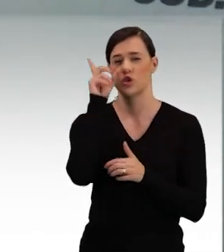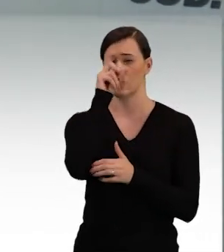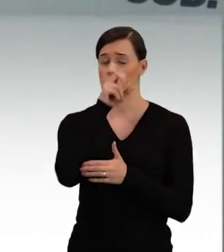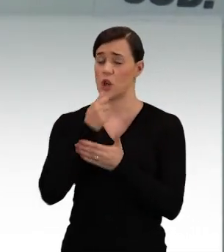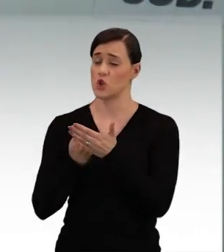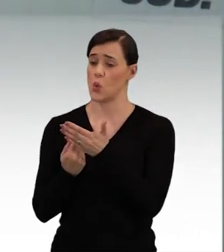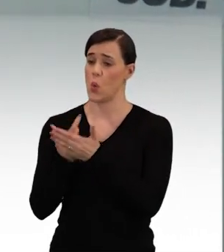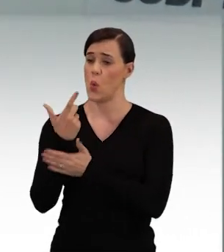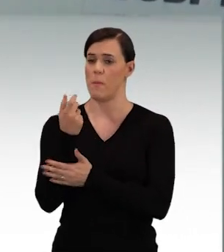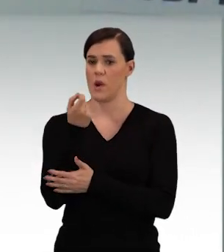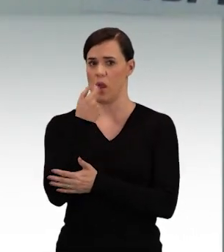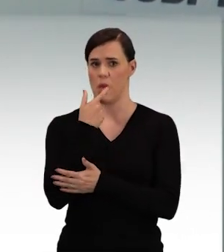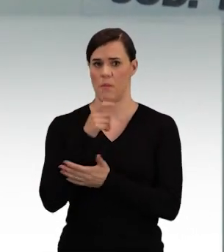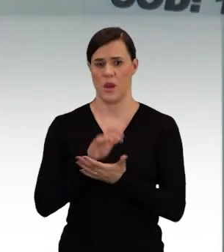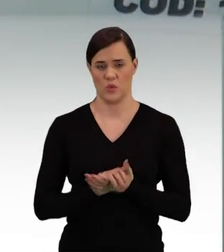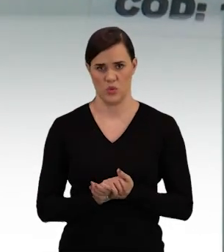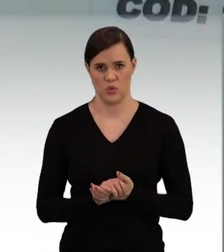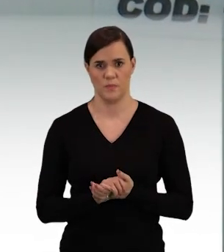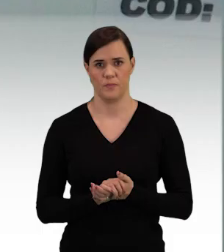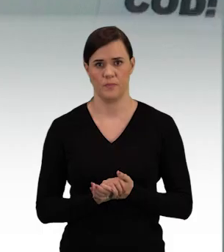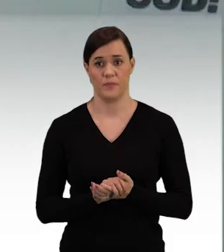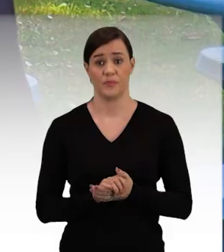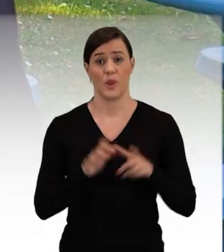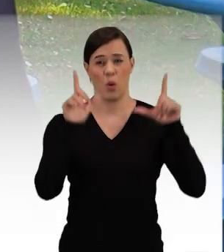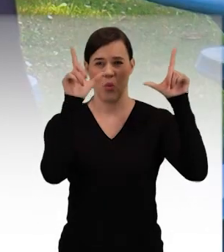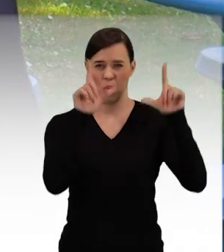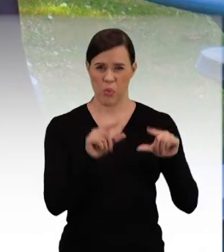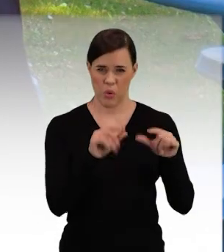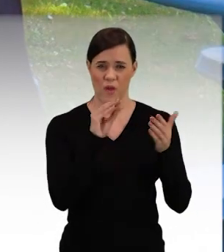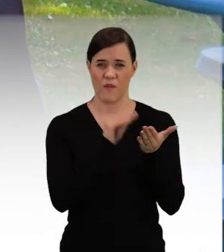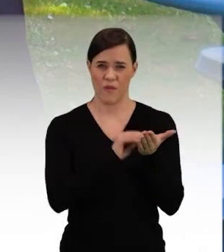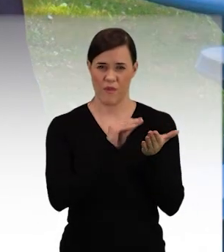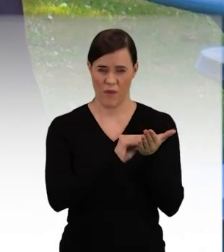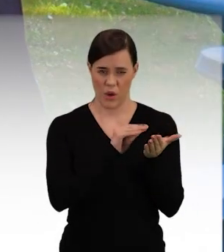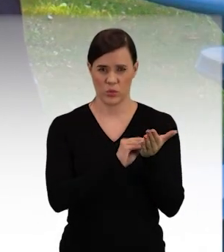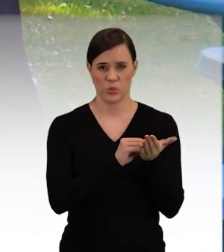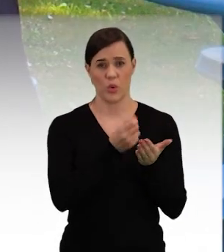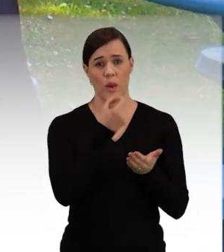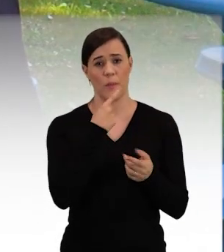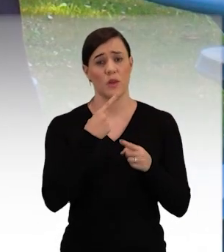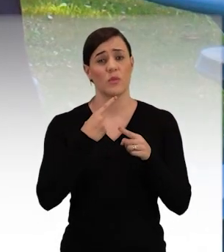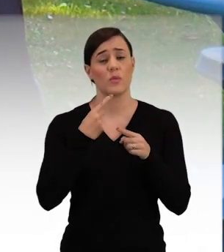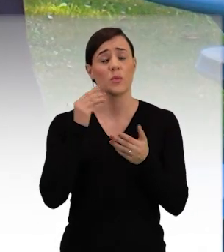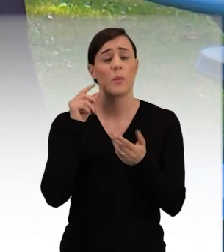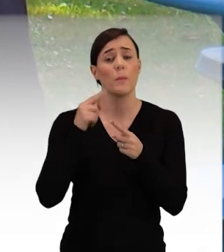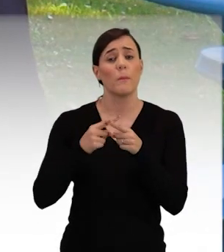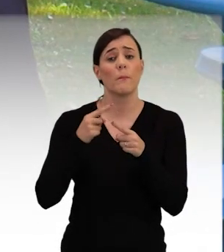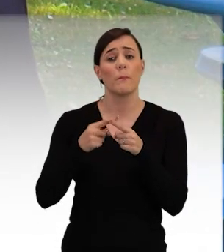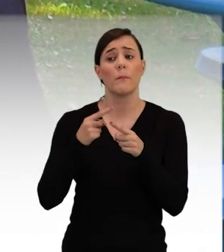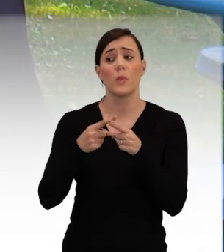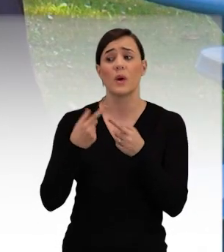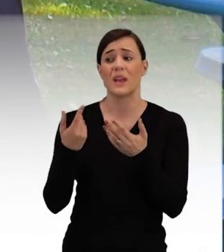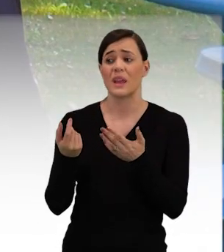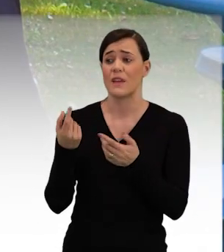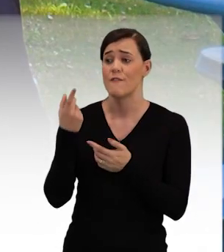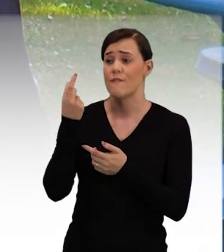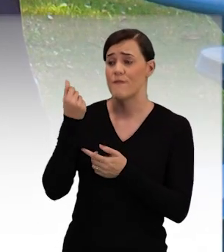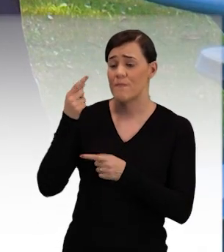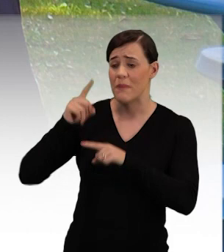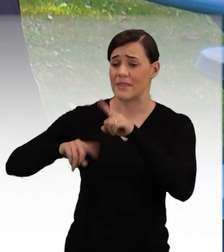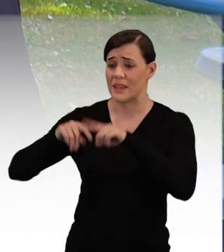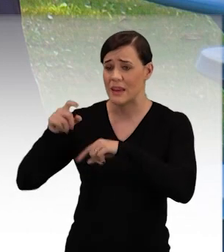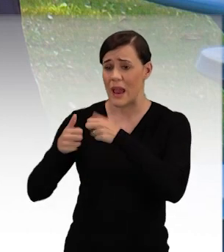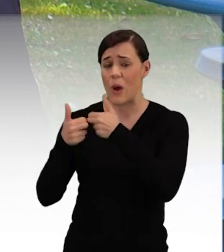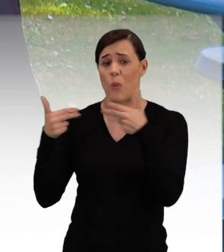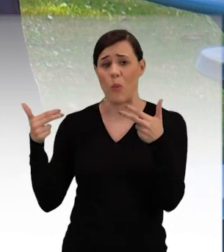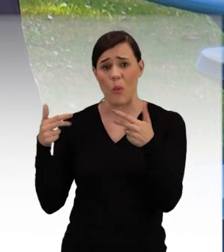dos remédios. Algum desabastecimento aconteceu por falta de matéria-prima, reajustes de preços, então